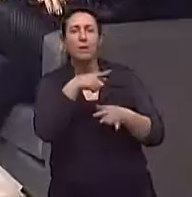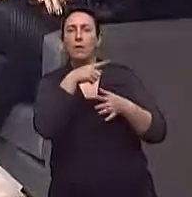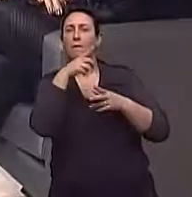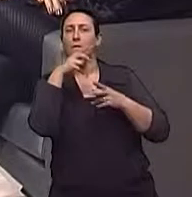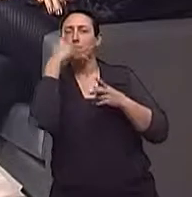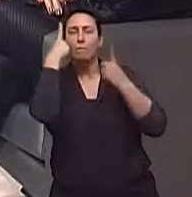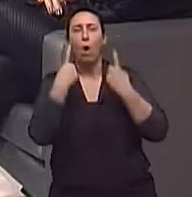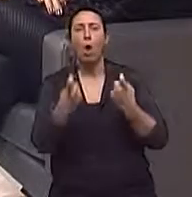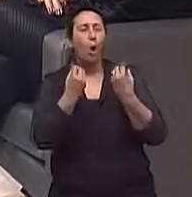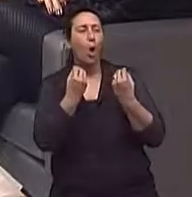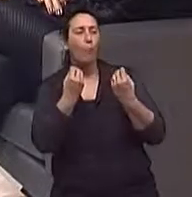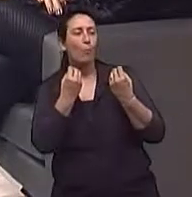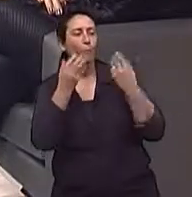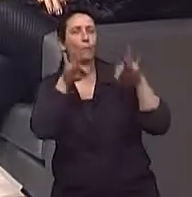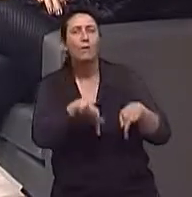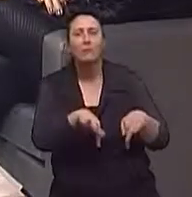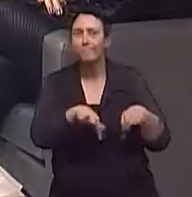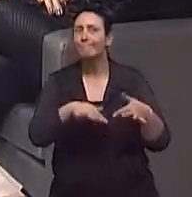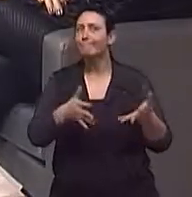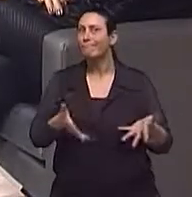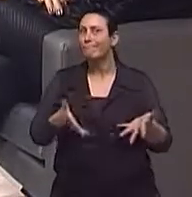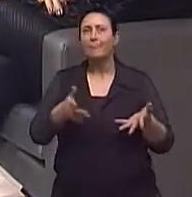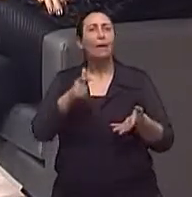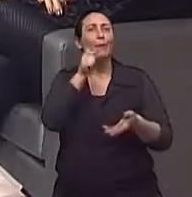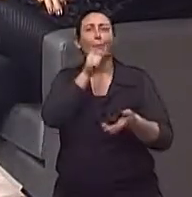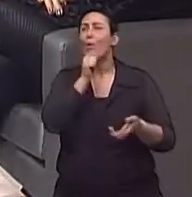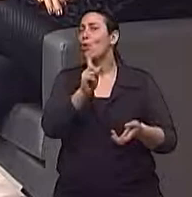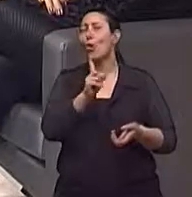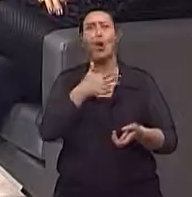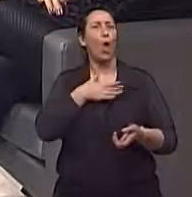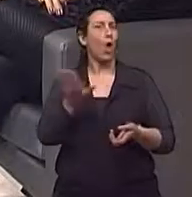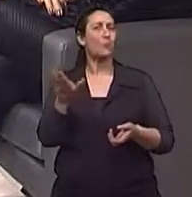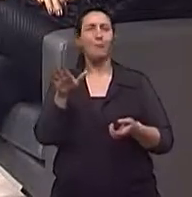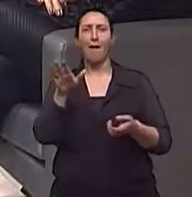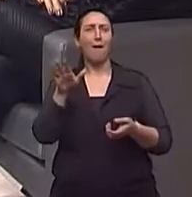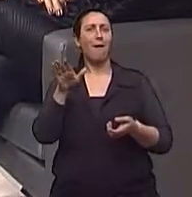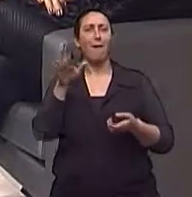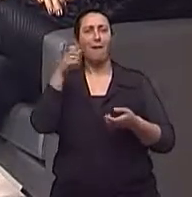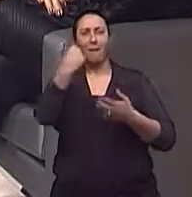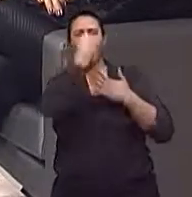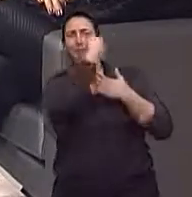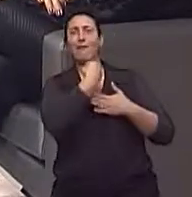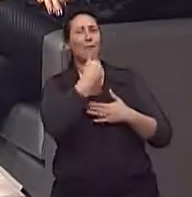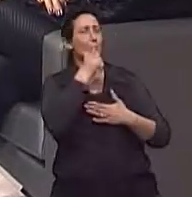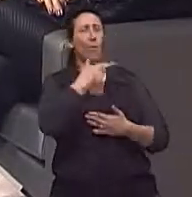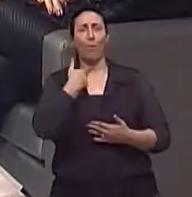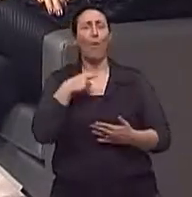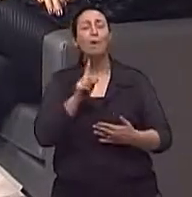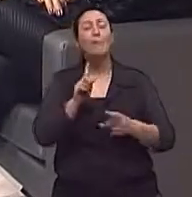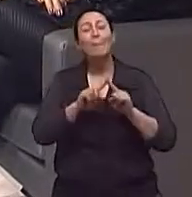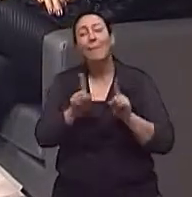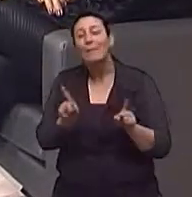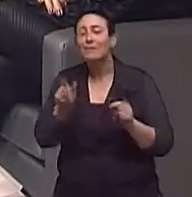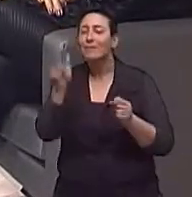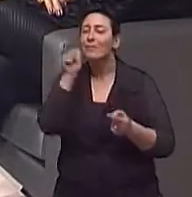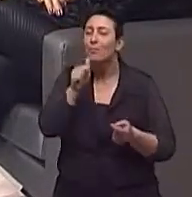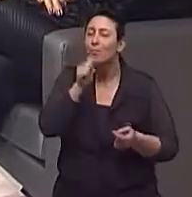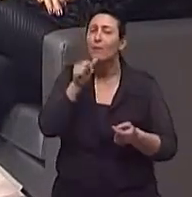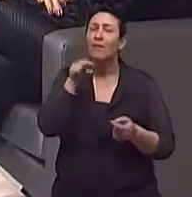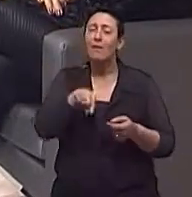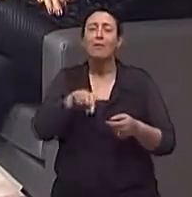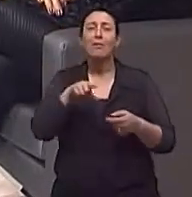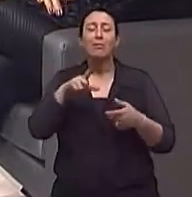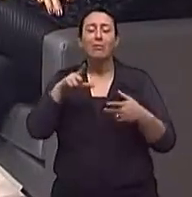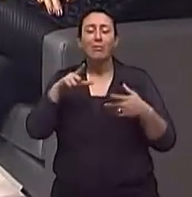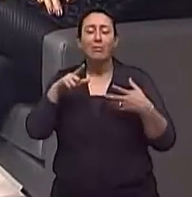então primeiro que nenhuma mulher gosta de apanhar ninguém gosta de apanhar realidades e segundo que é muito difícil porque se cria e nunca